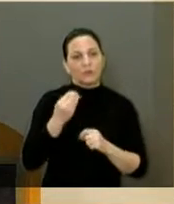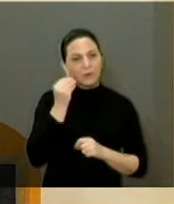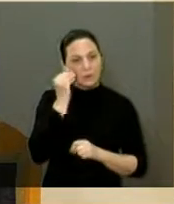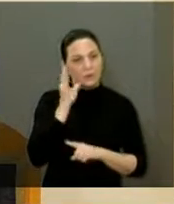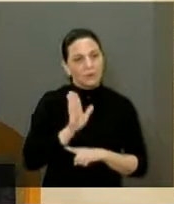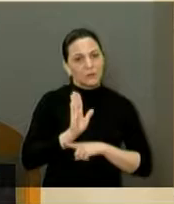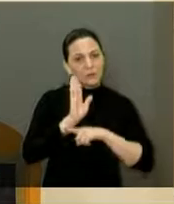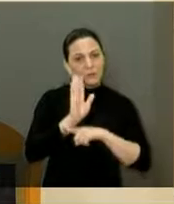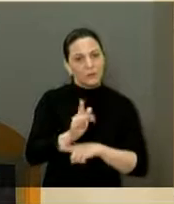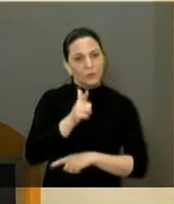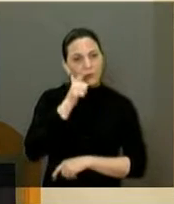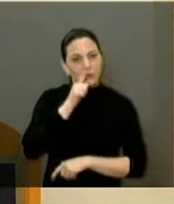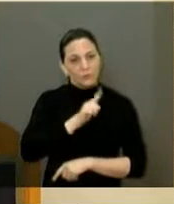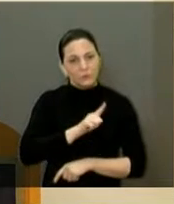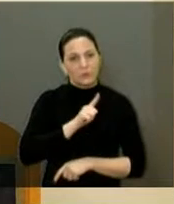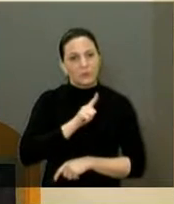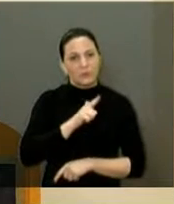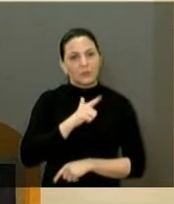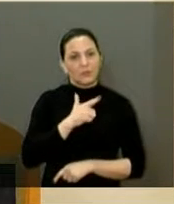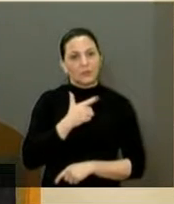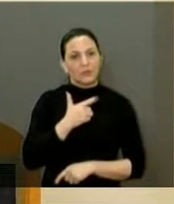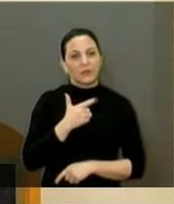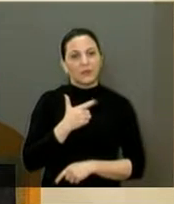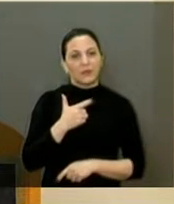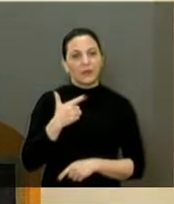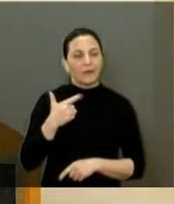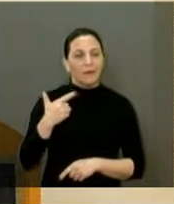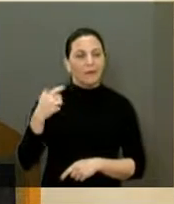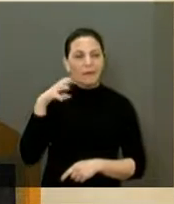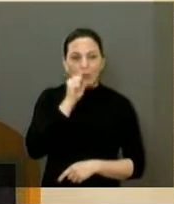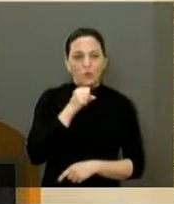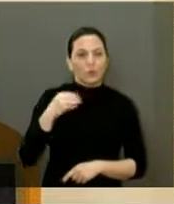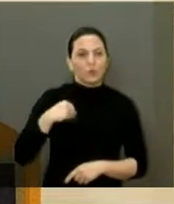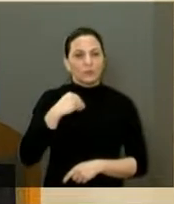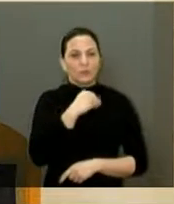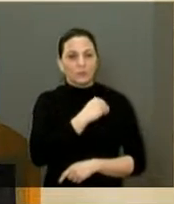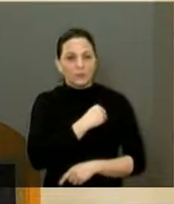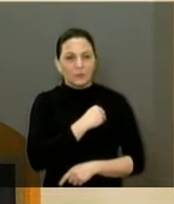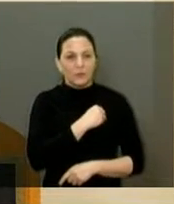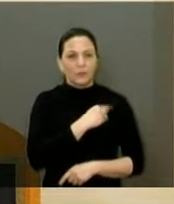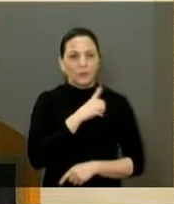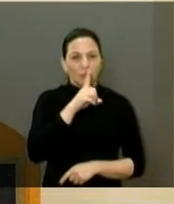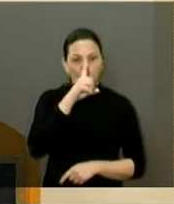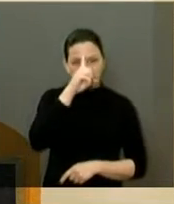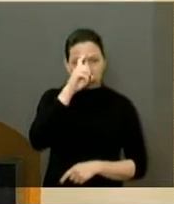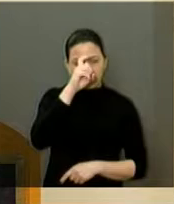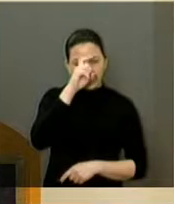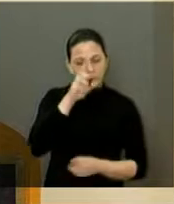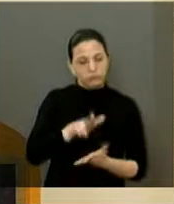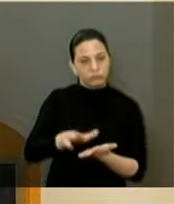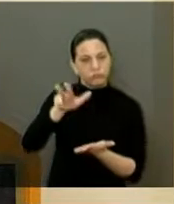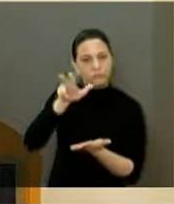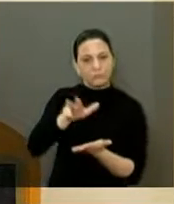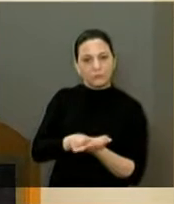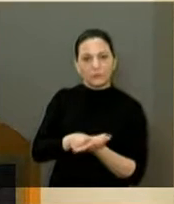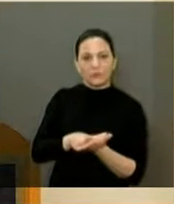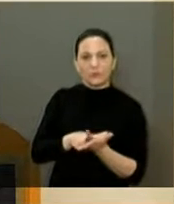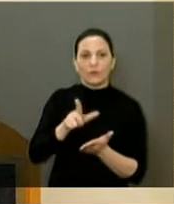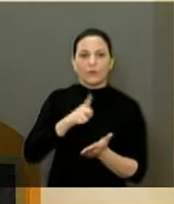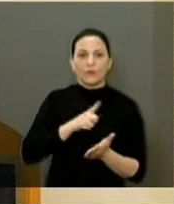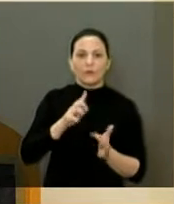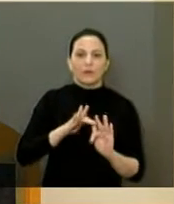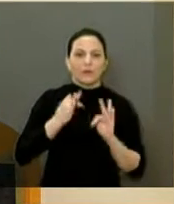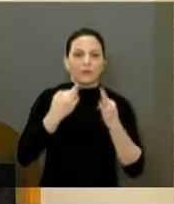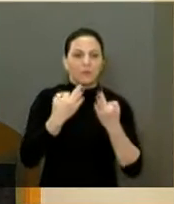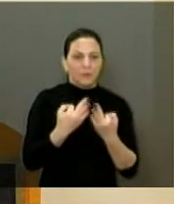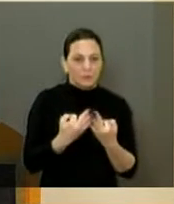a situação de exame médico em fins e hospitalização também então estamos aí realmente a família